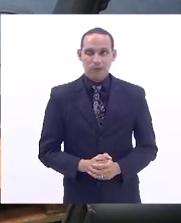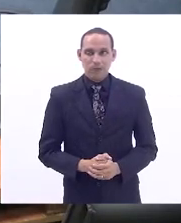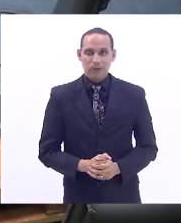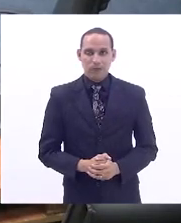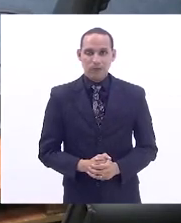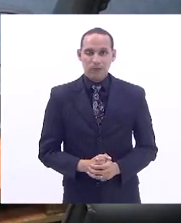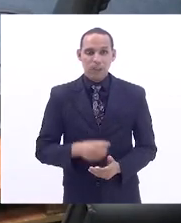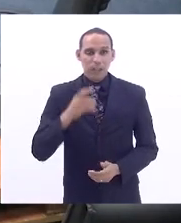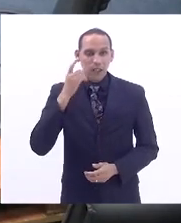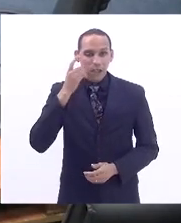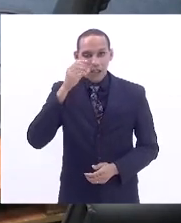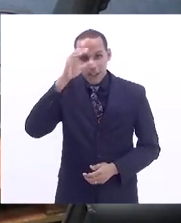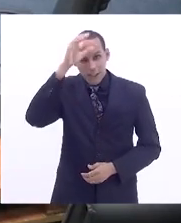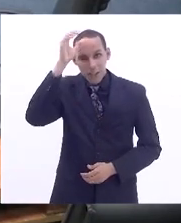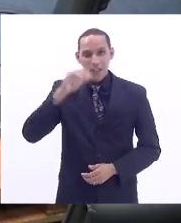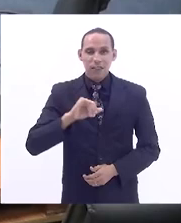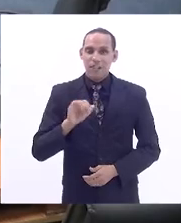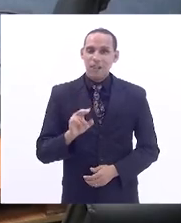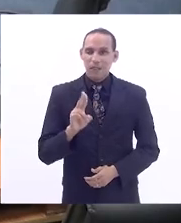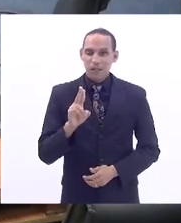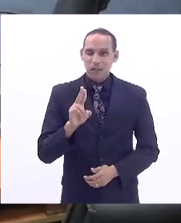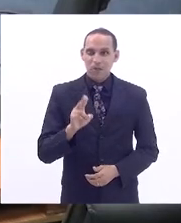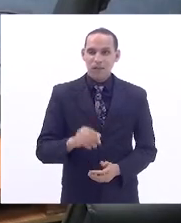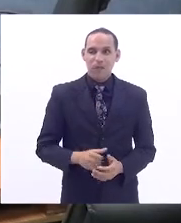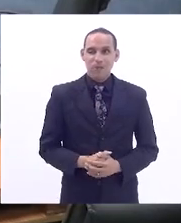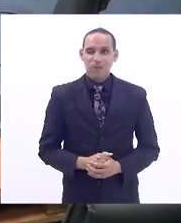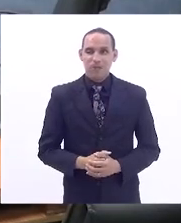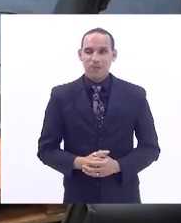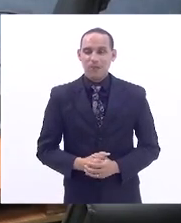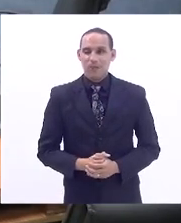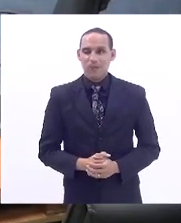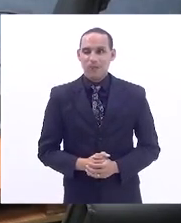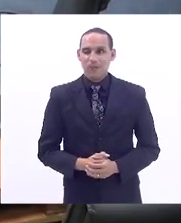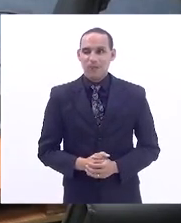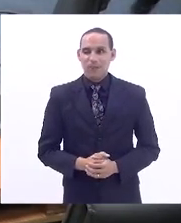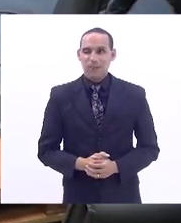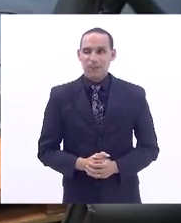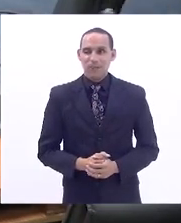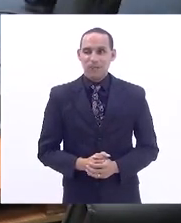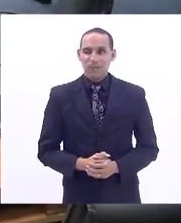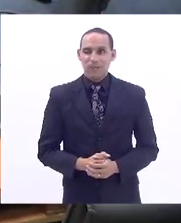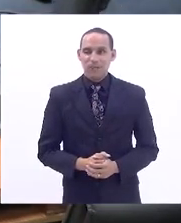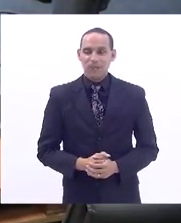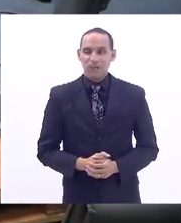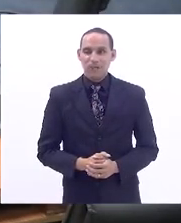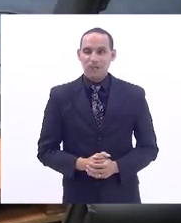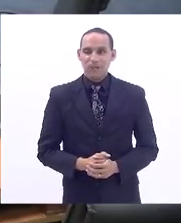Oi tia Ju E aí